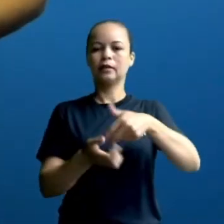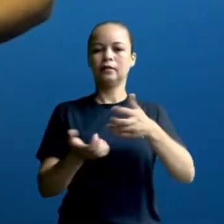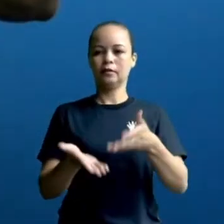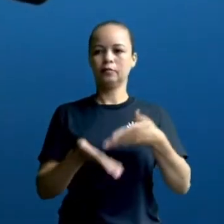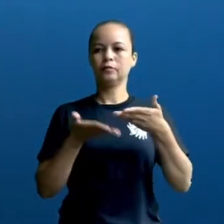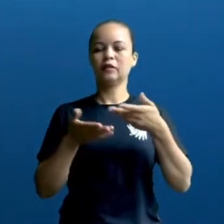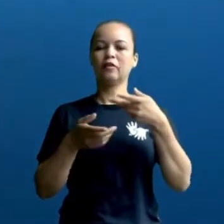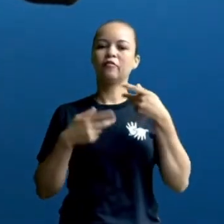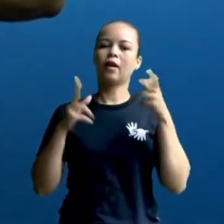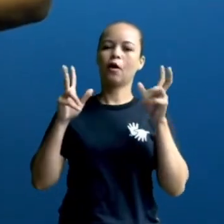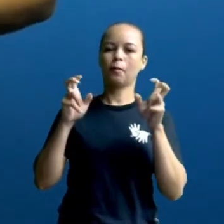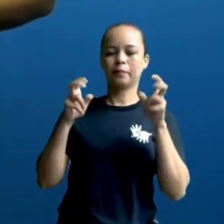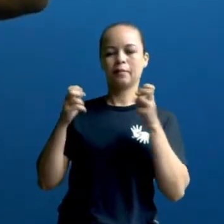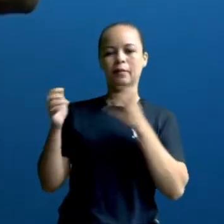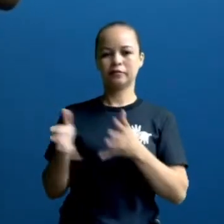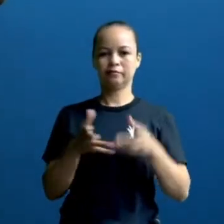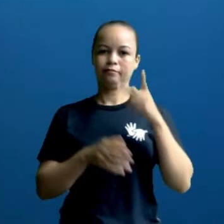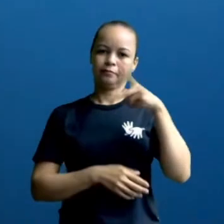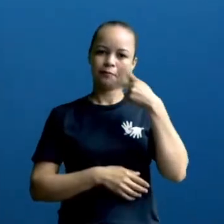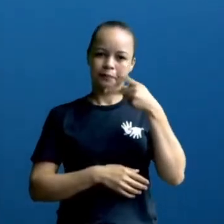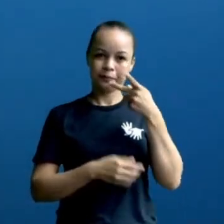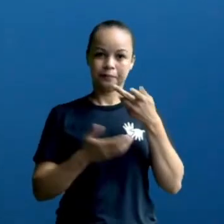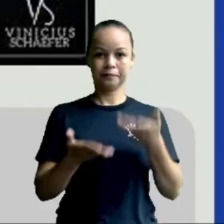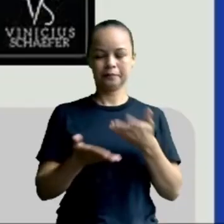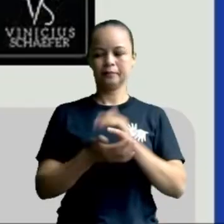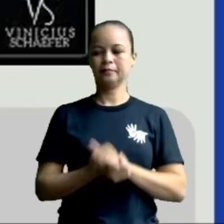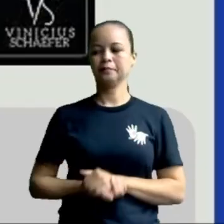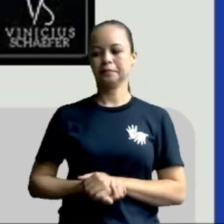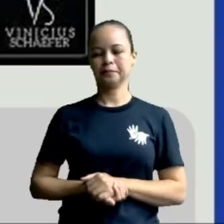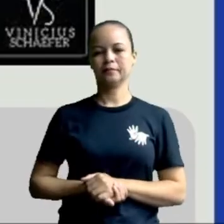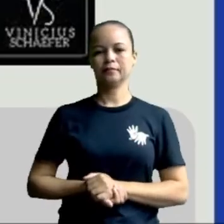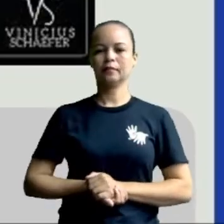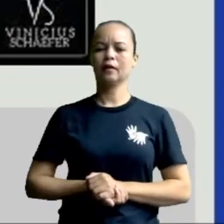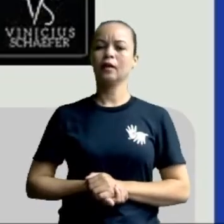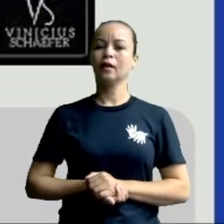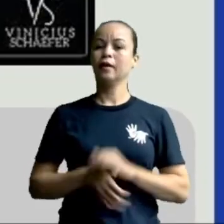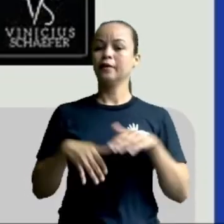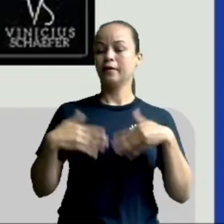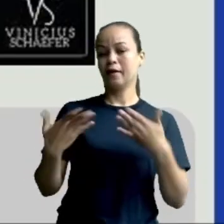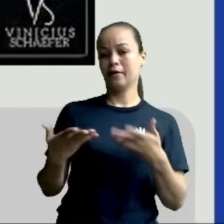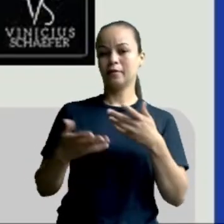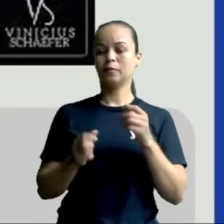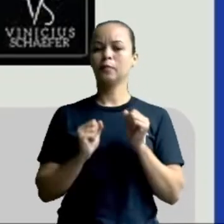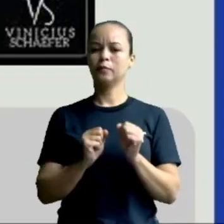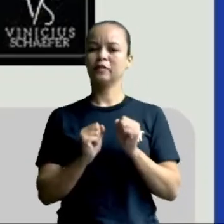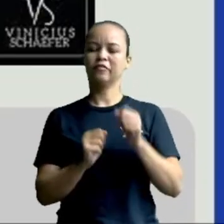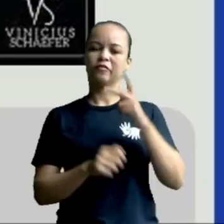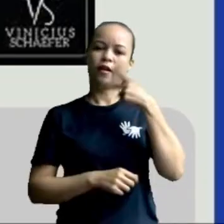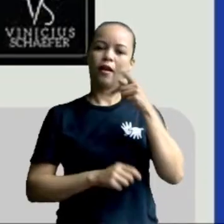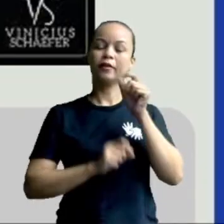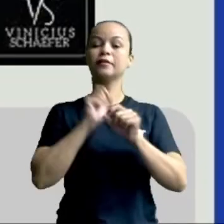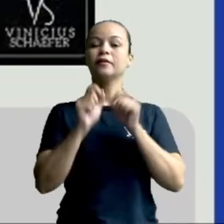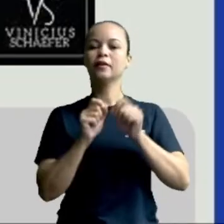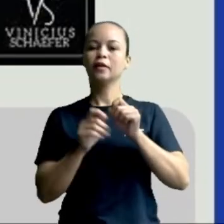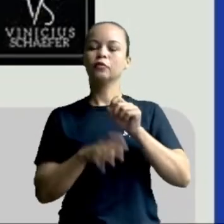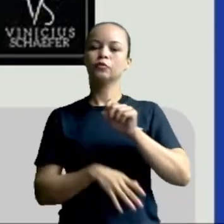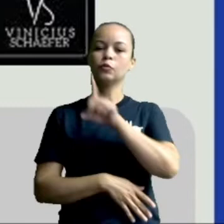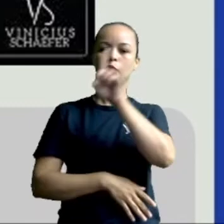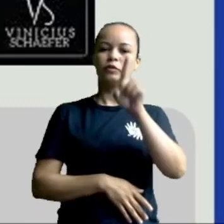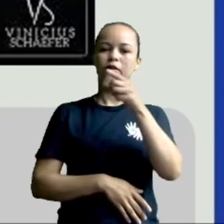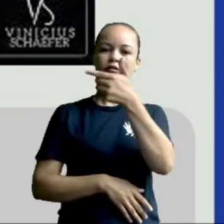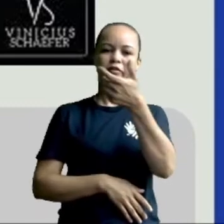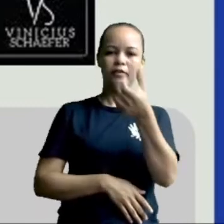Produção, nosso próximo slide e abre essa imagem, por favor. E aí, não poderia deixar de falar do dia 26 de novembro,